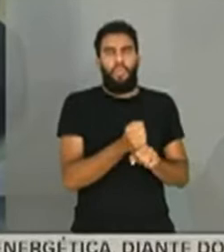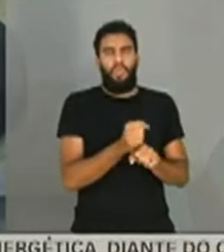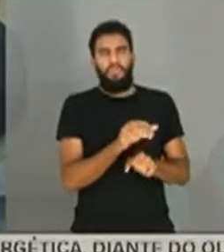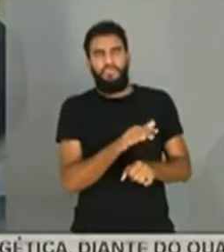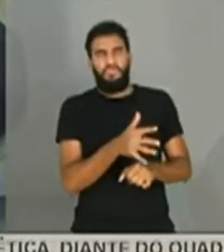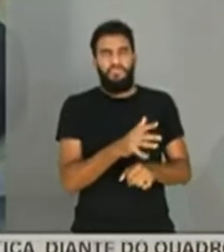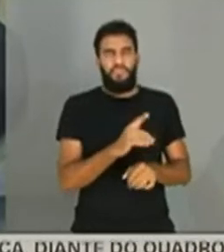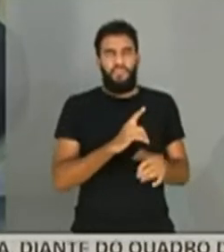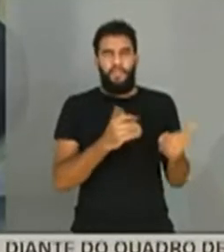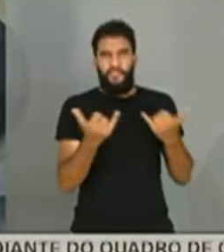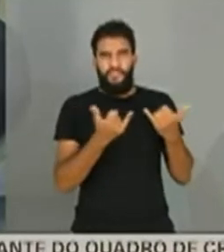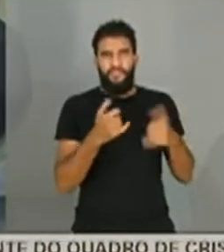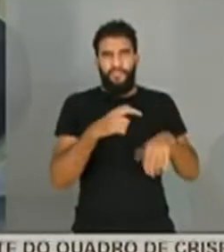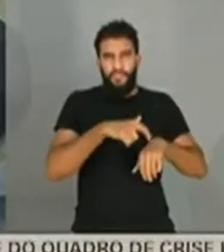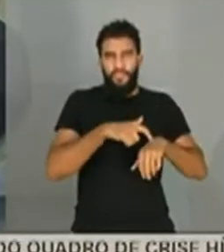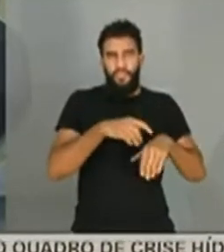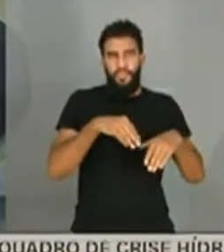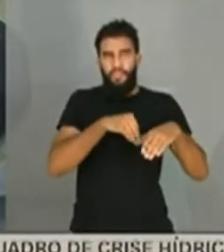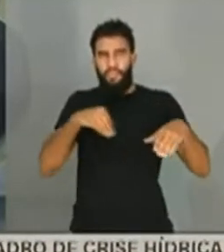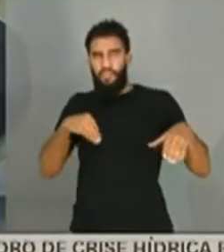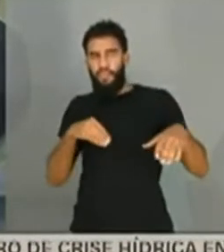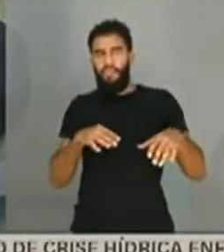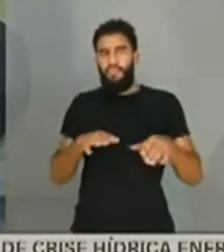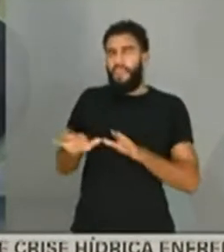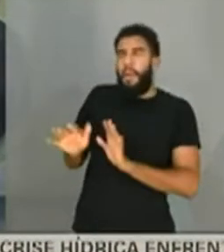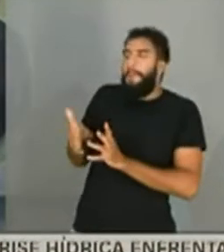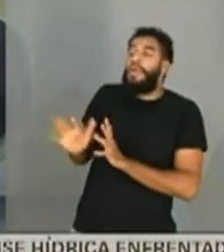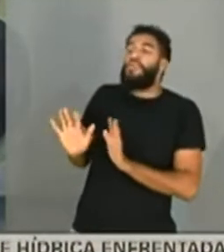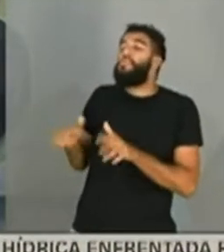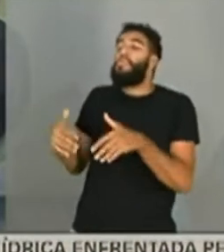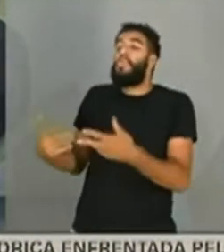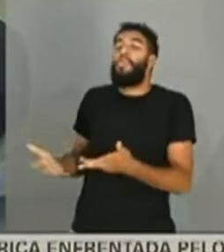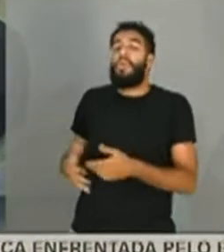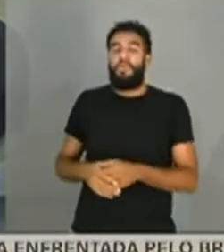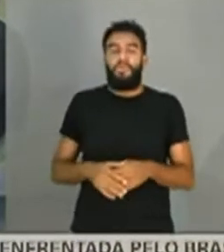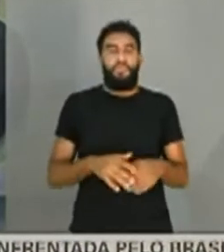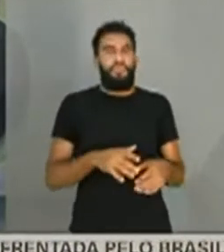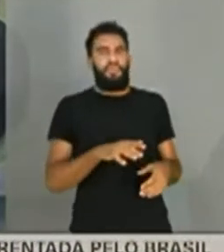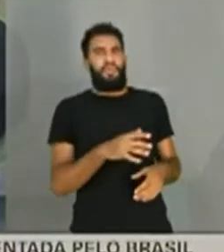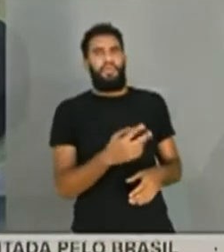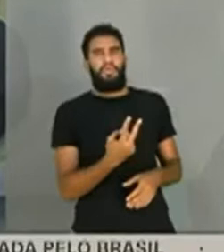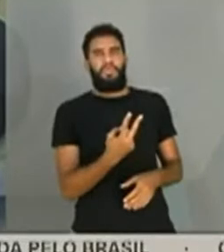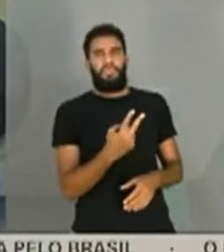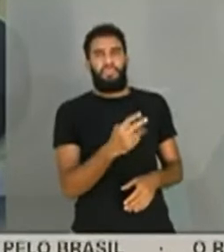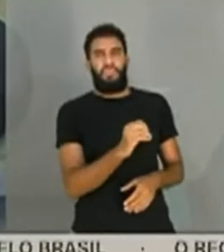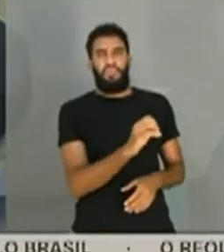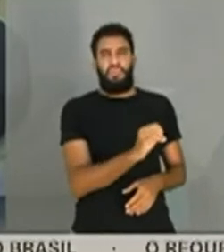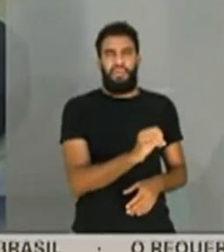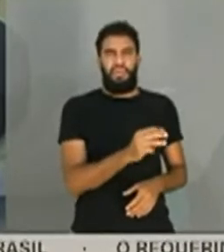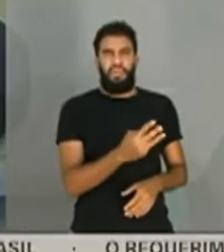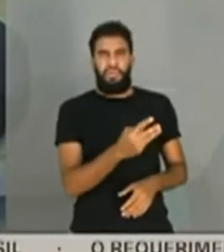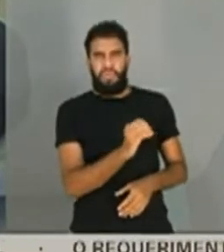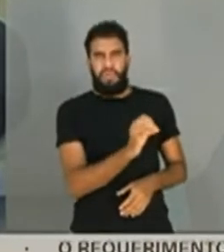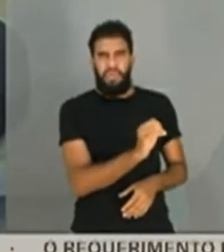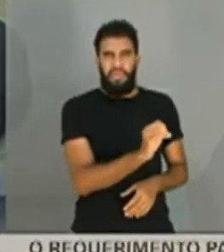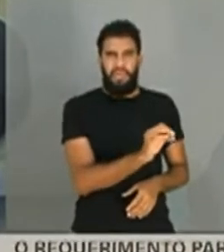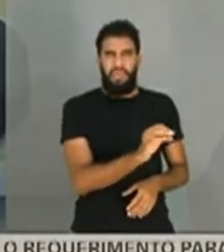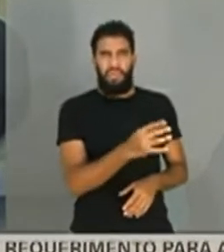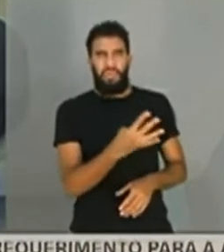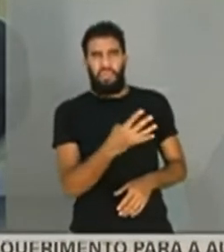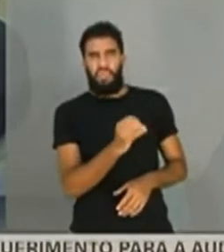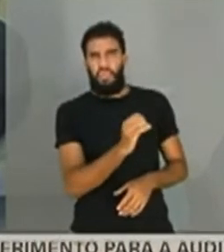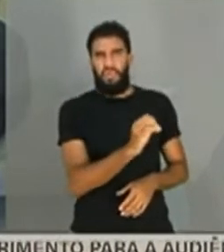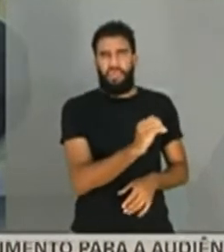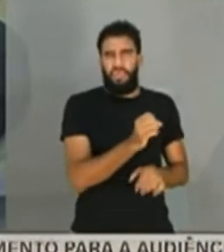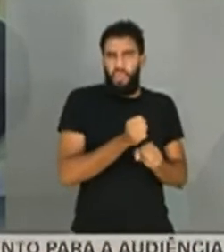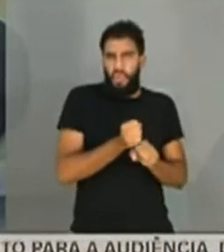os dados que eu fiquei afastado Mais ou menos 6 meses, mas não deve ter chegado a 200, 300 reais o ano inteiro, 400 o ano inteiro.